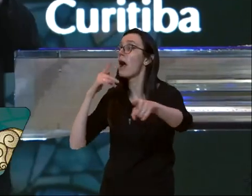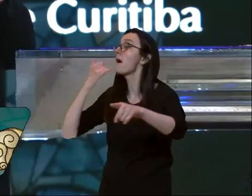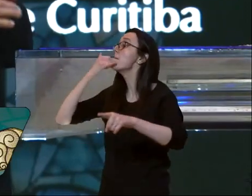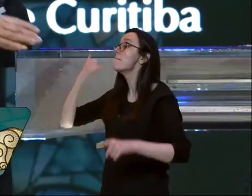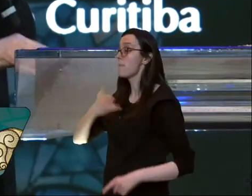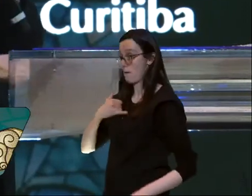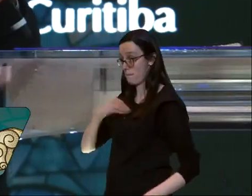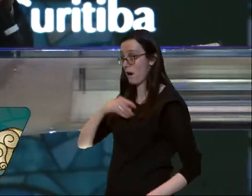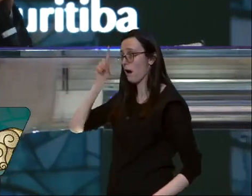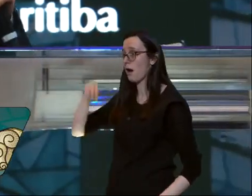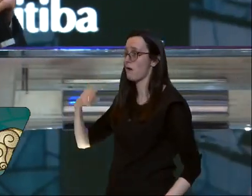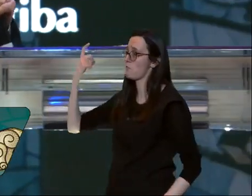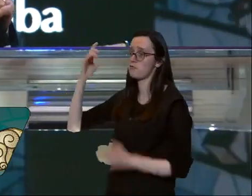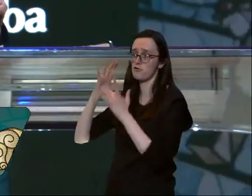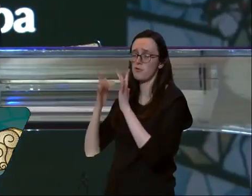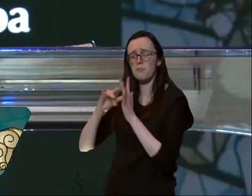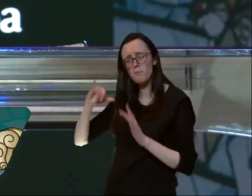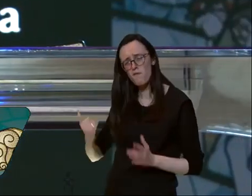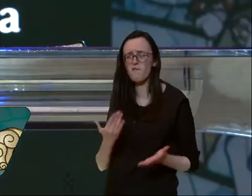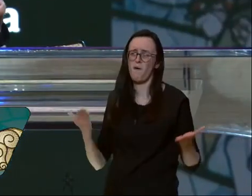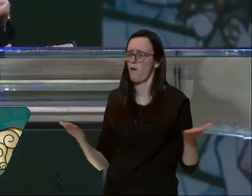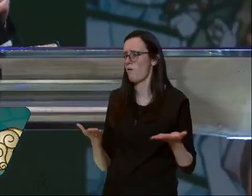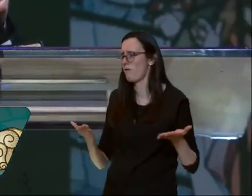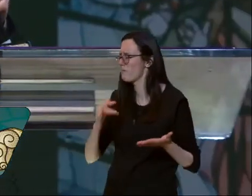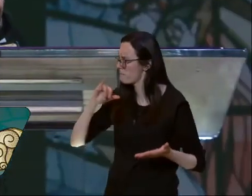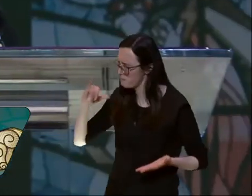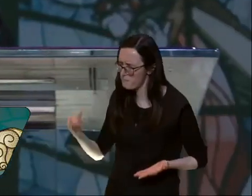Se não tem, o momento é este.